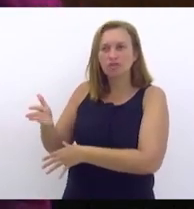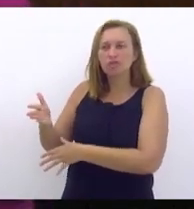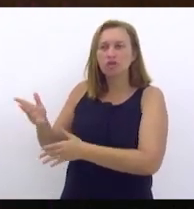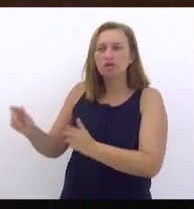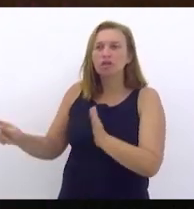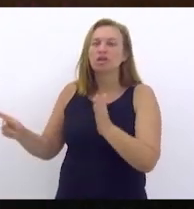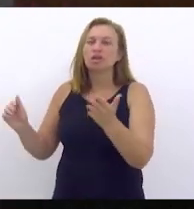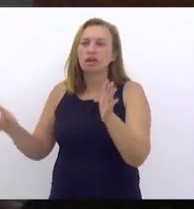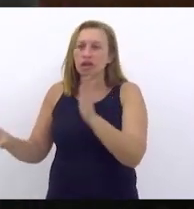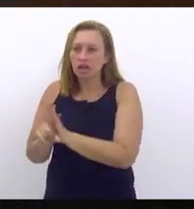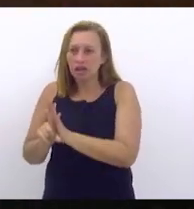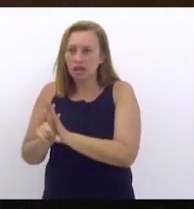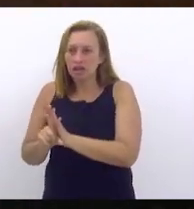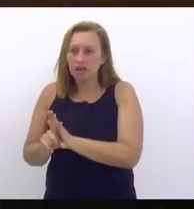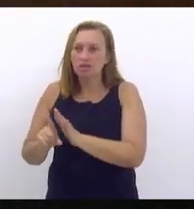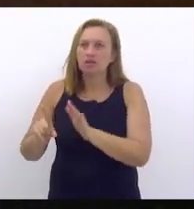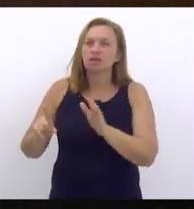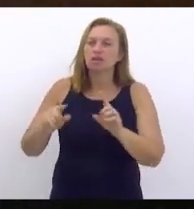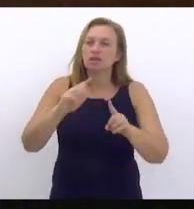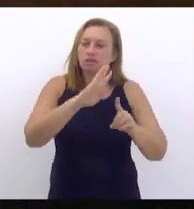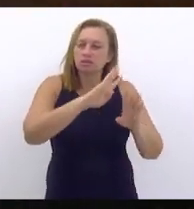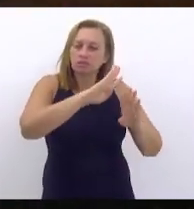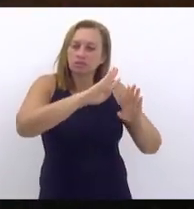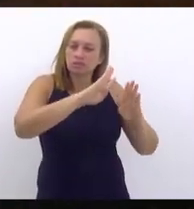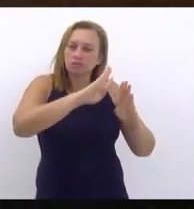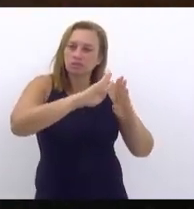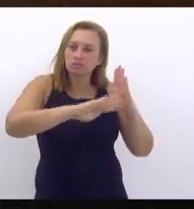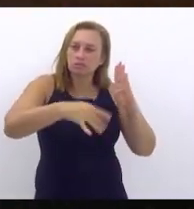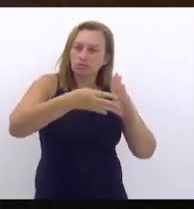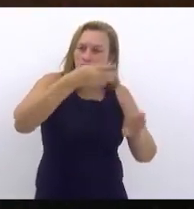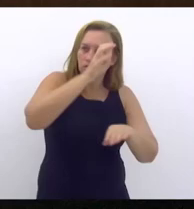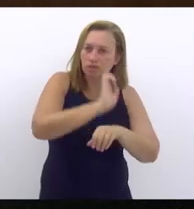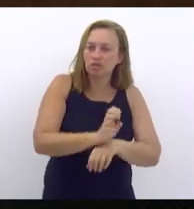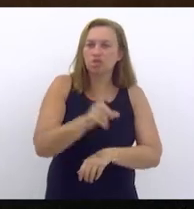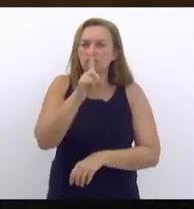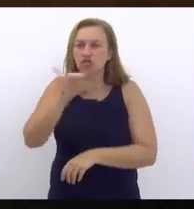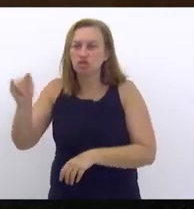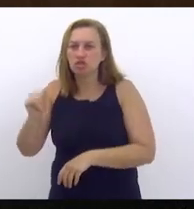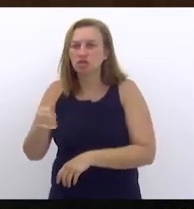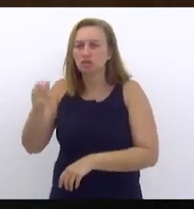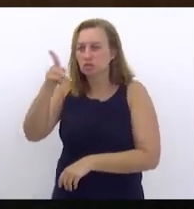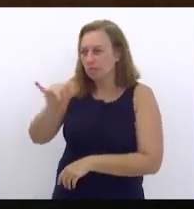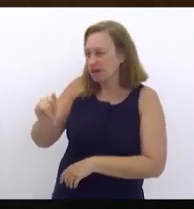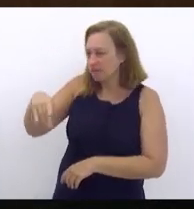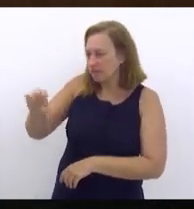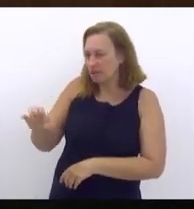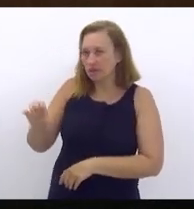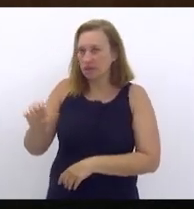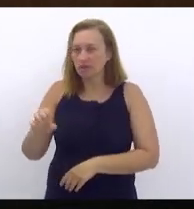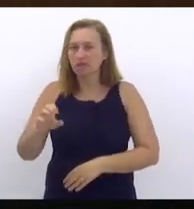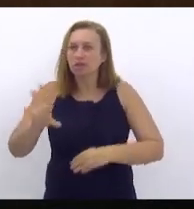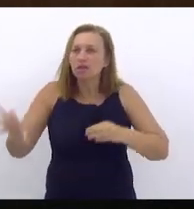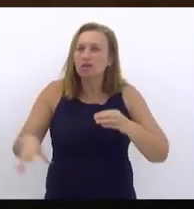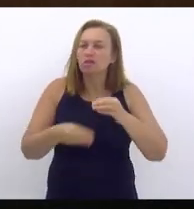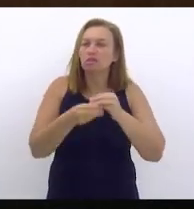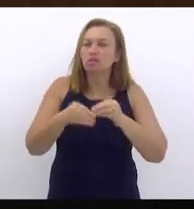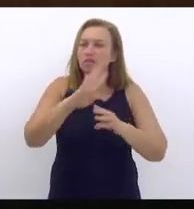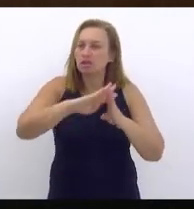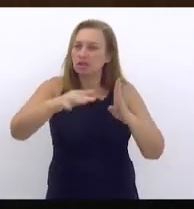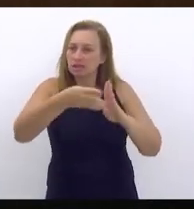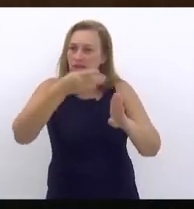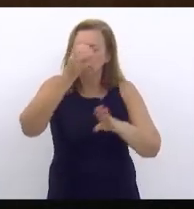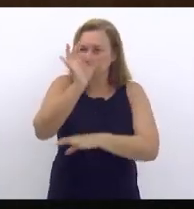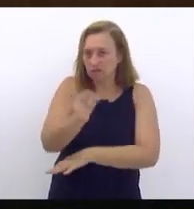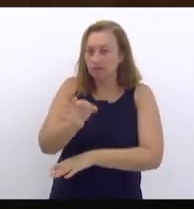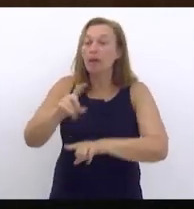da alteração do calendário do Estado do Rio de Janeiro, instituindo o Dia dos Pais e o Dia das Mães no nosso calendário oficial.